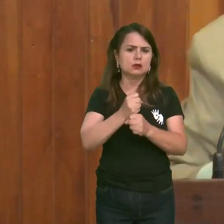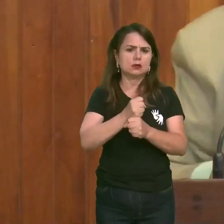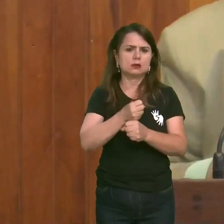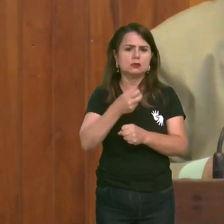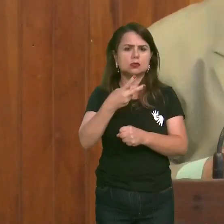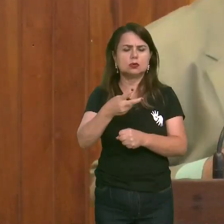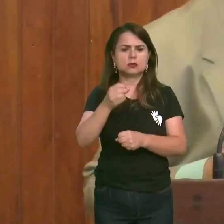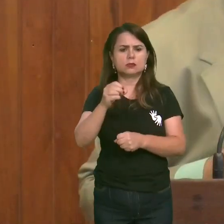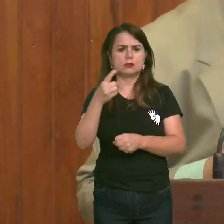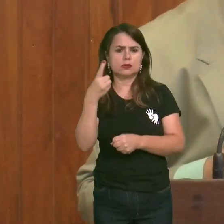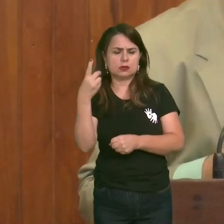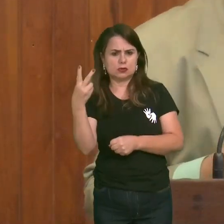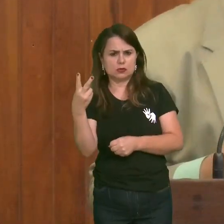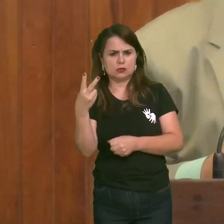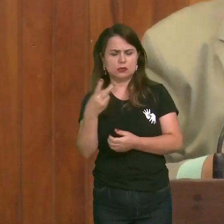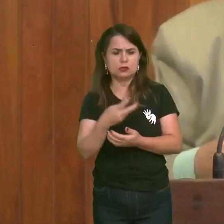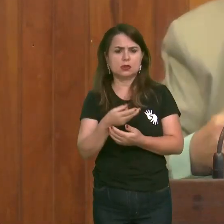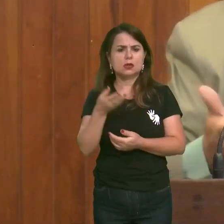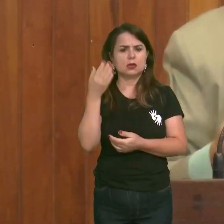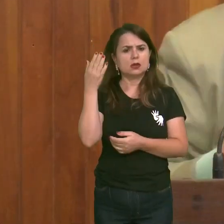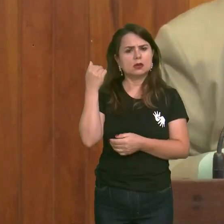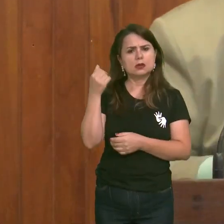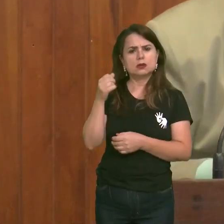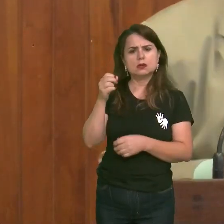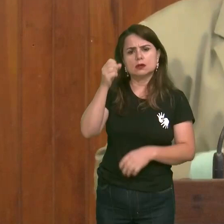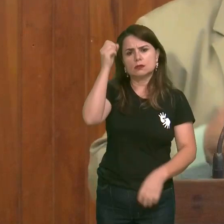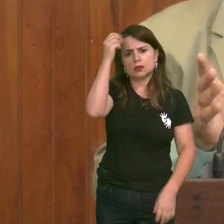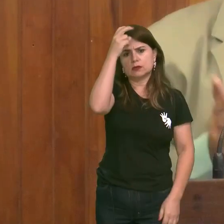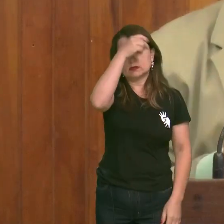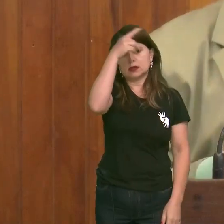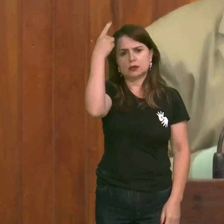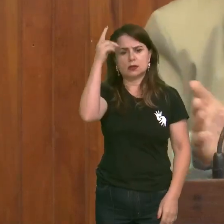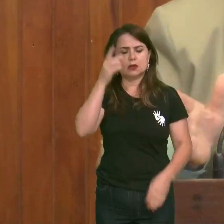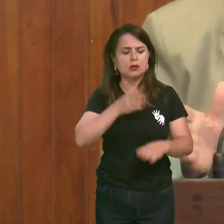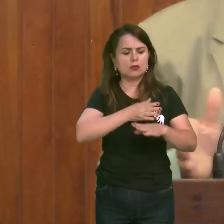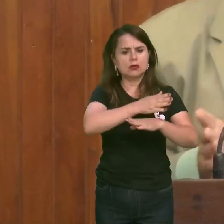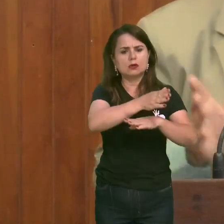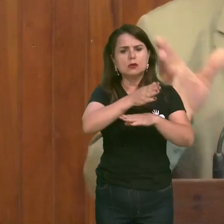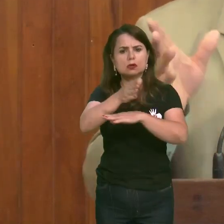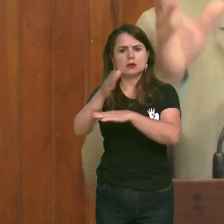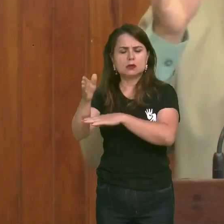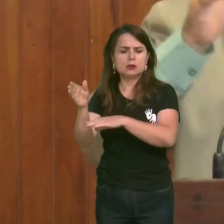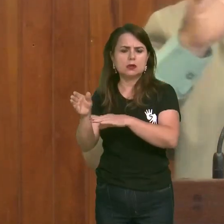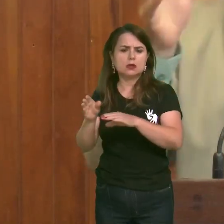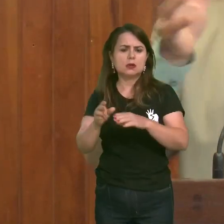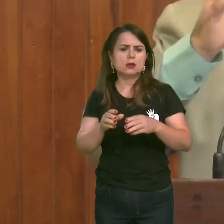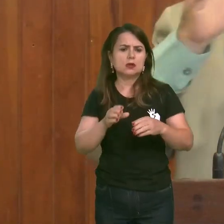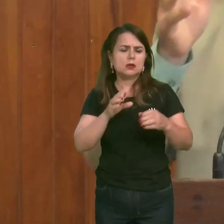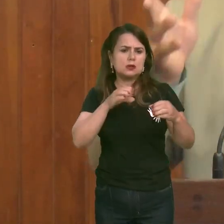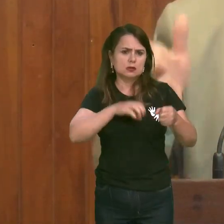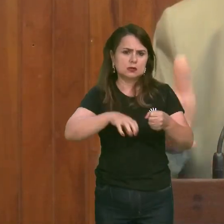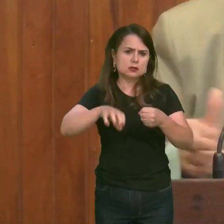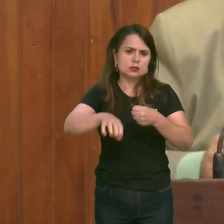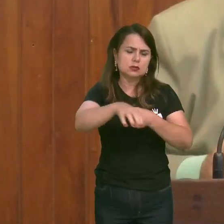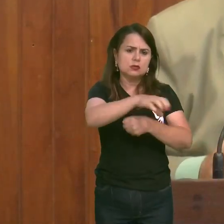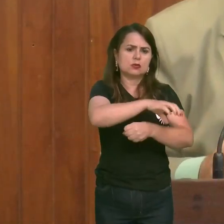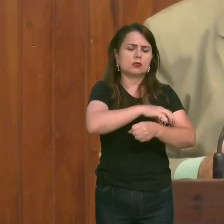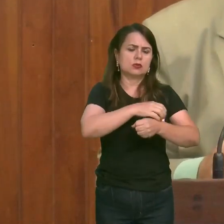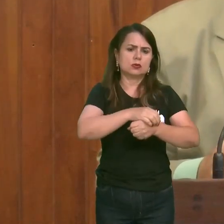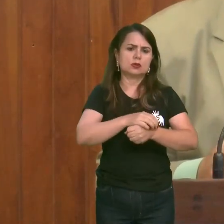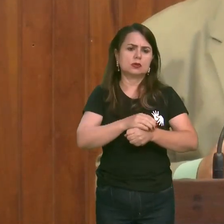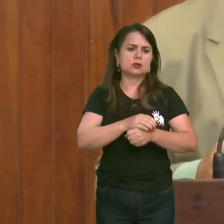o prefeito Daniel chegava nas comunidades nas reuniões ele dizia assim nós vamos aplicar a receita da dona de